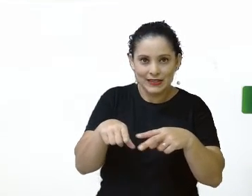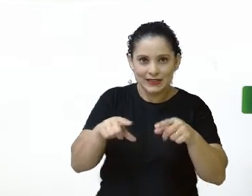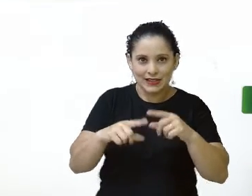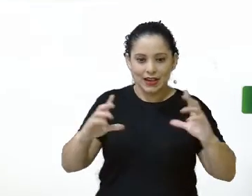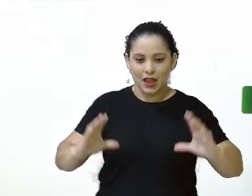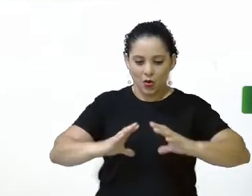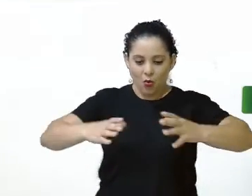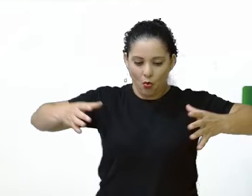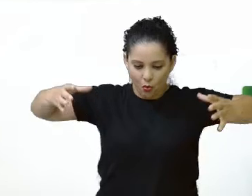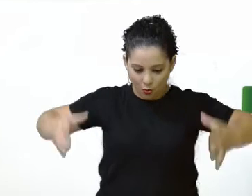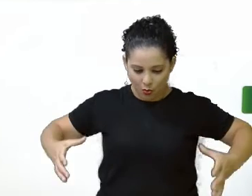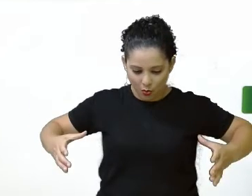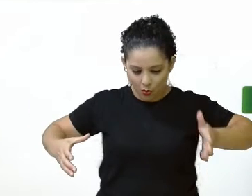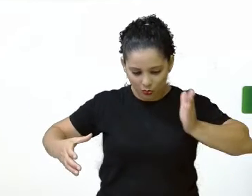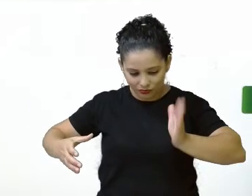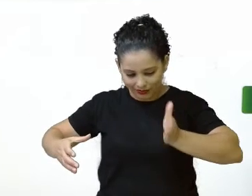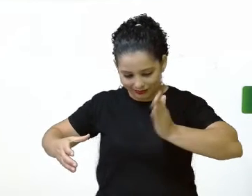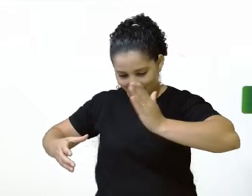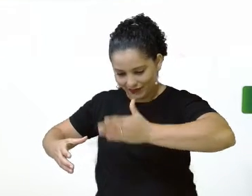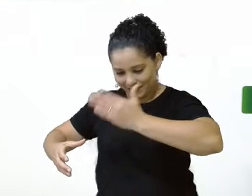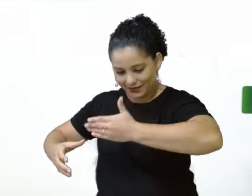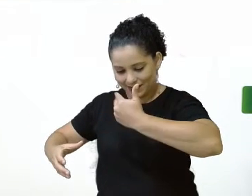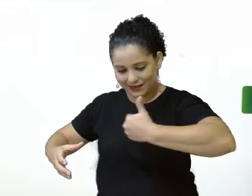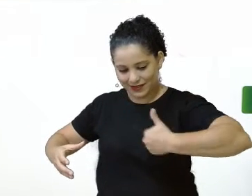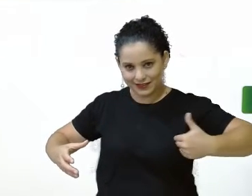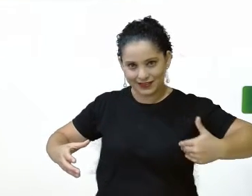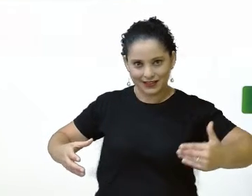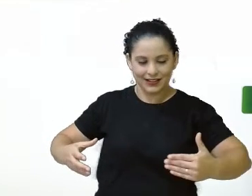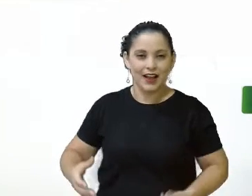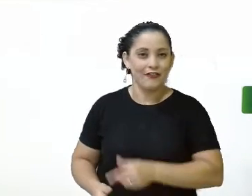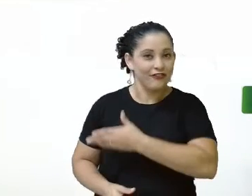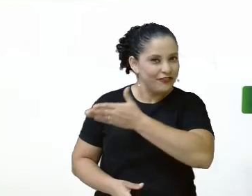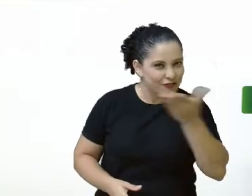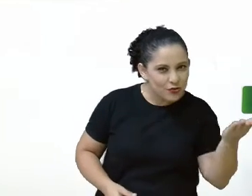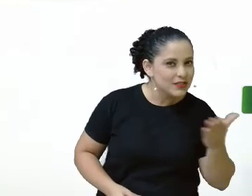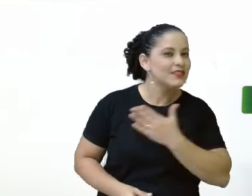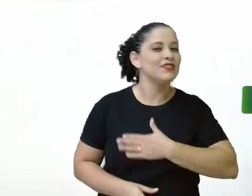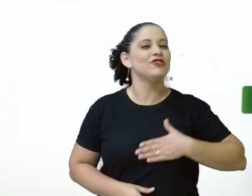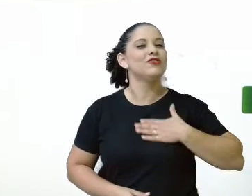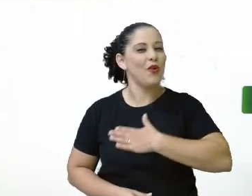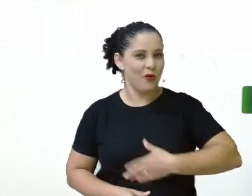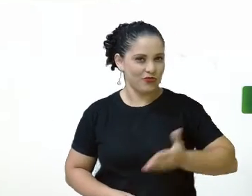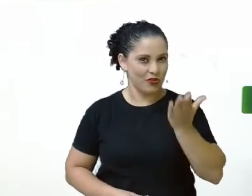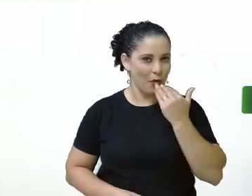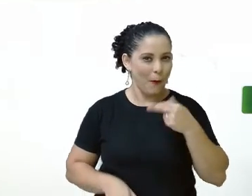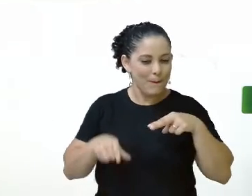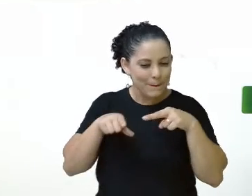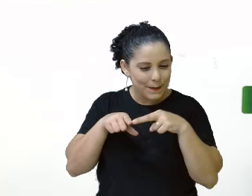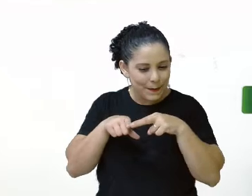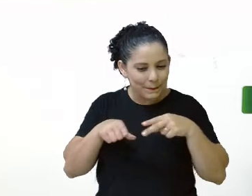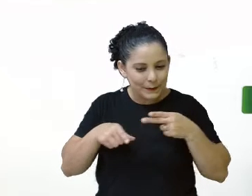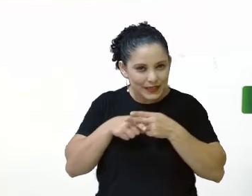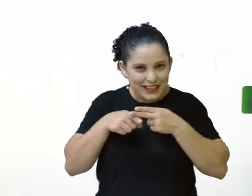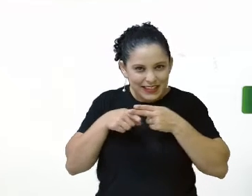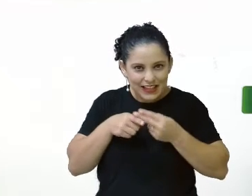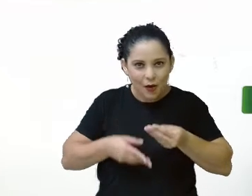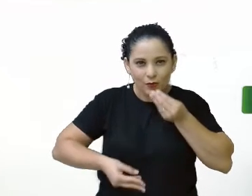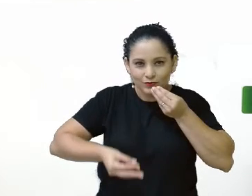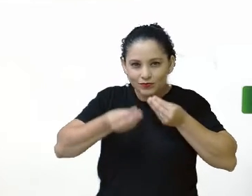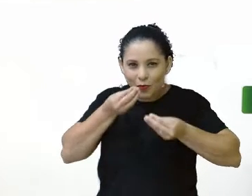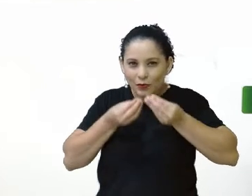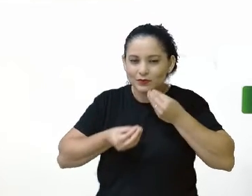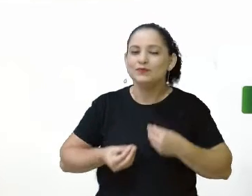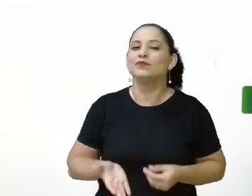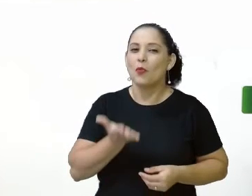comer pizza no final de semana. Eu sei, eu sinto, porque eu também gosto de nos fins de semana